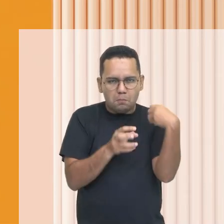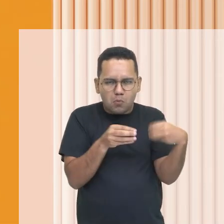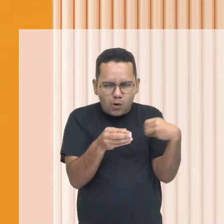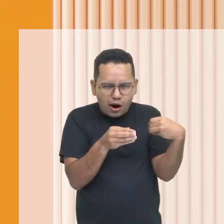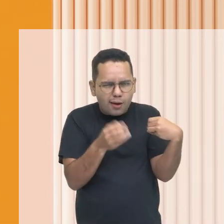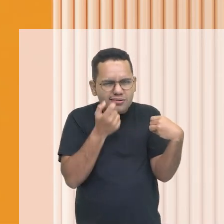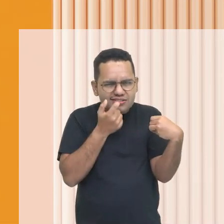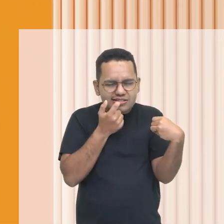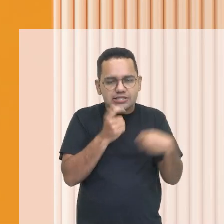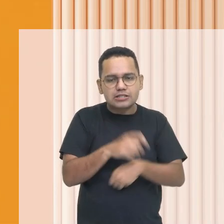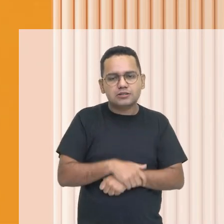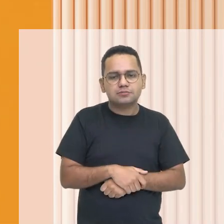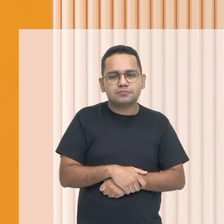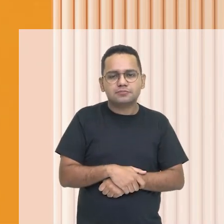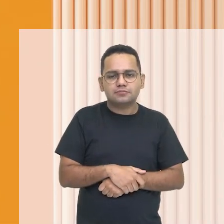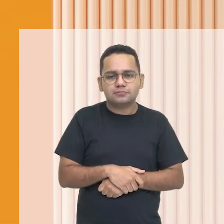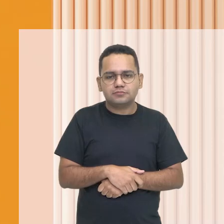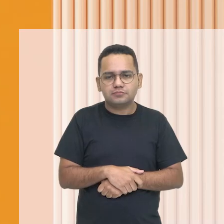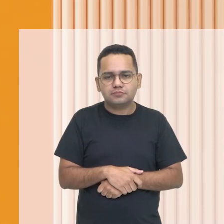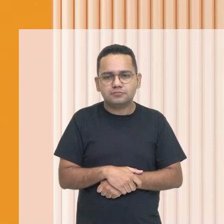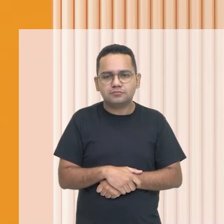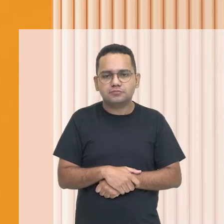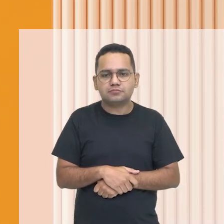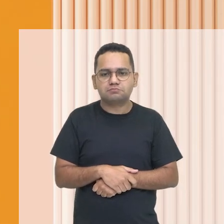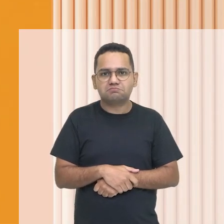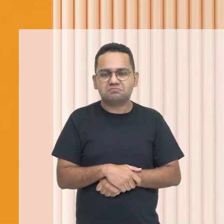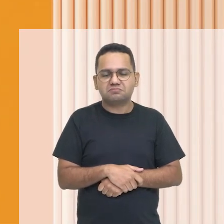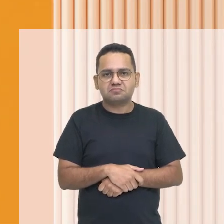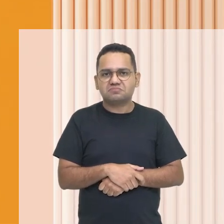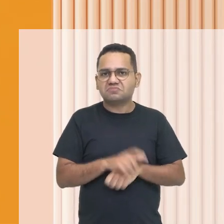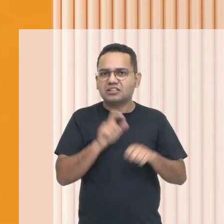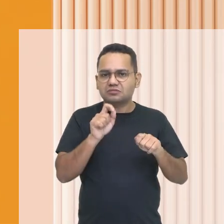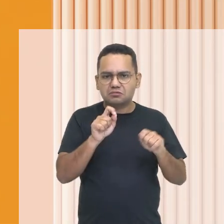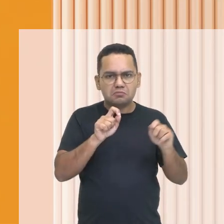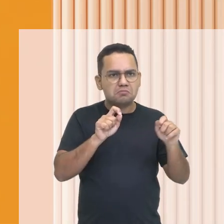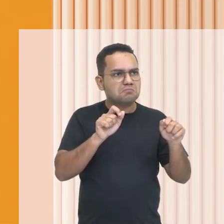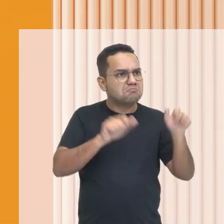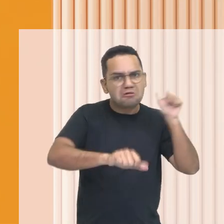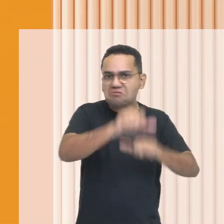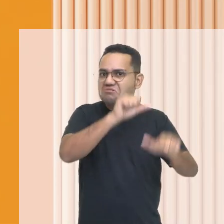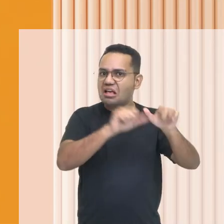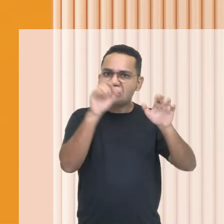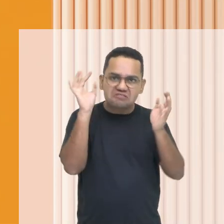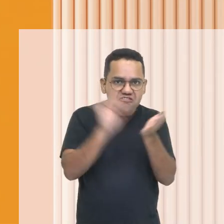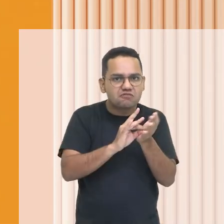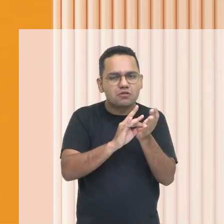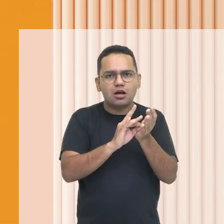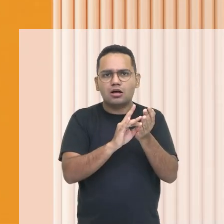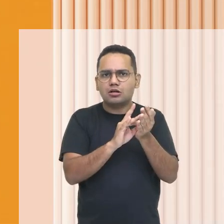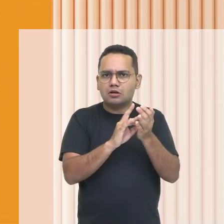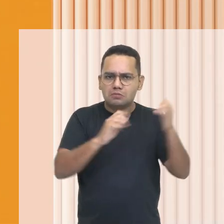vai passar por o quê? Pelo boom de urbanização,